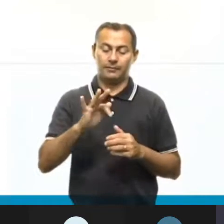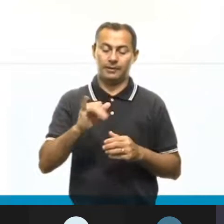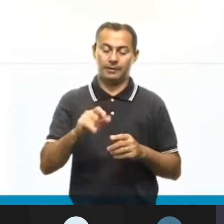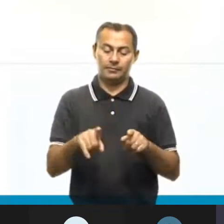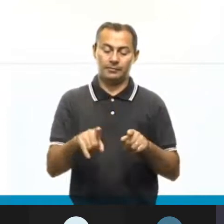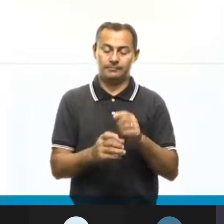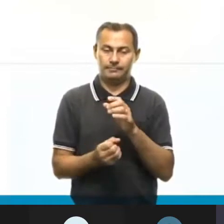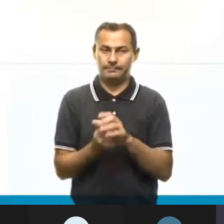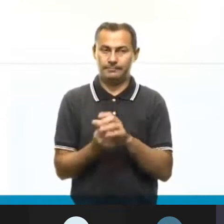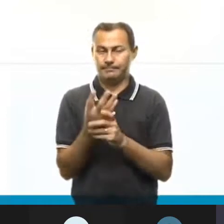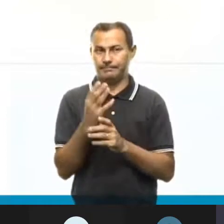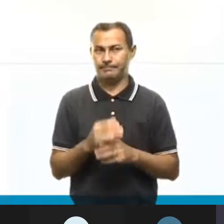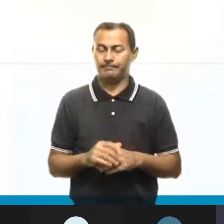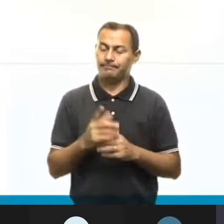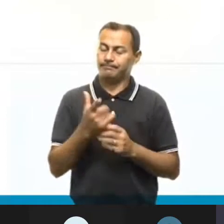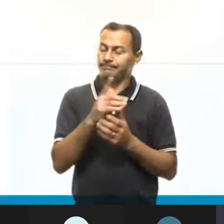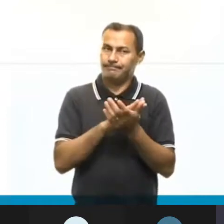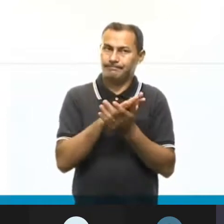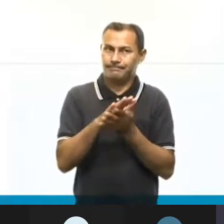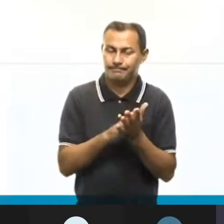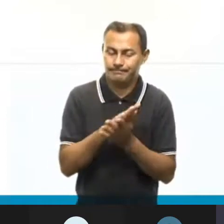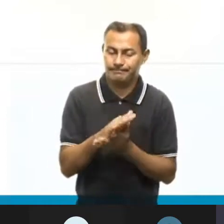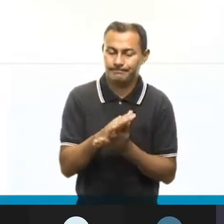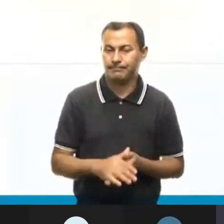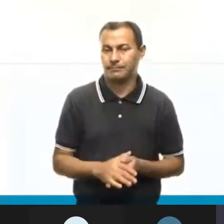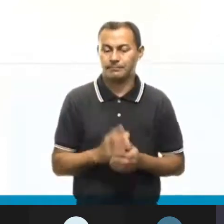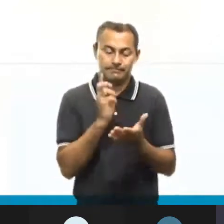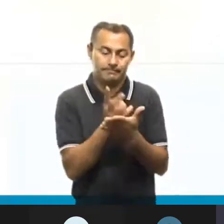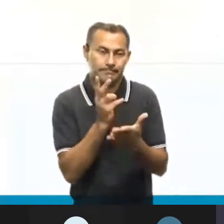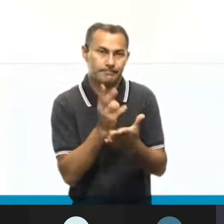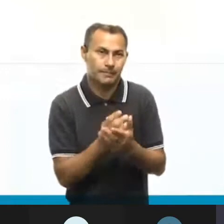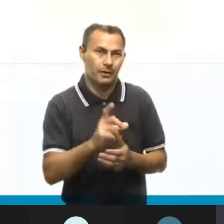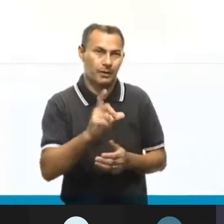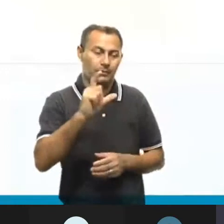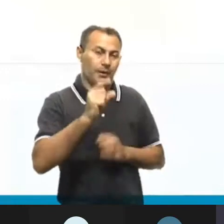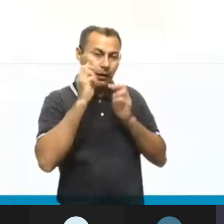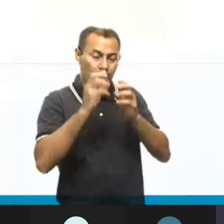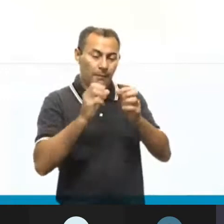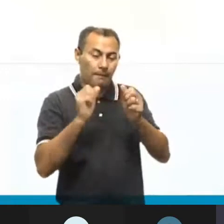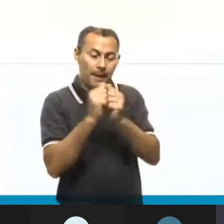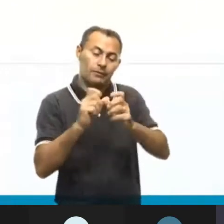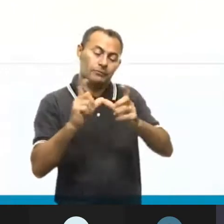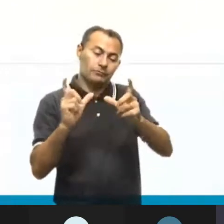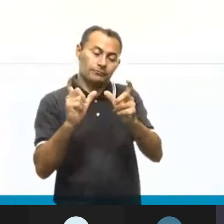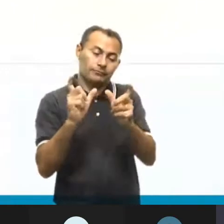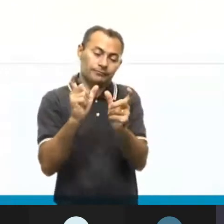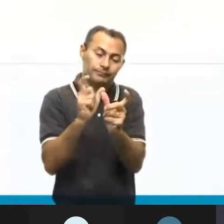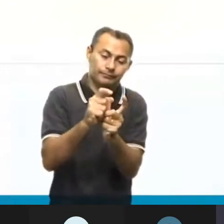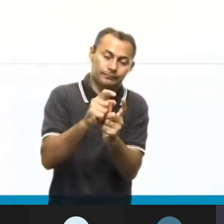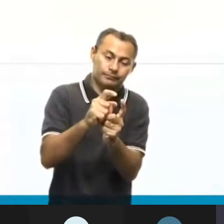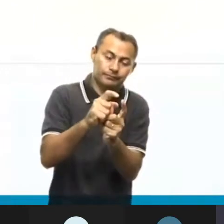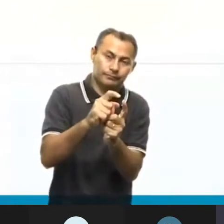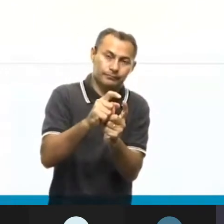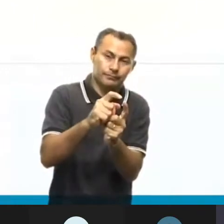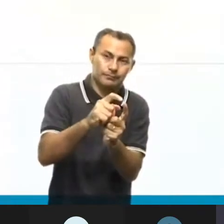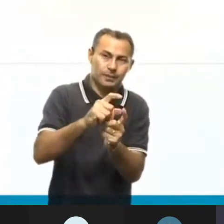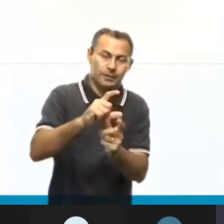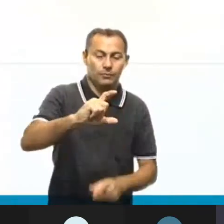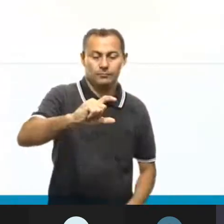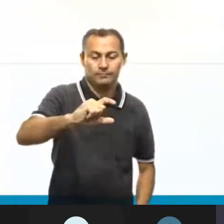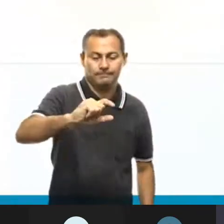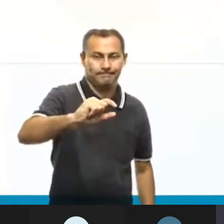formando, né? Aqui ele não tem a continuidade aqui, tá? Então, ele vai ter aqui esse